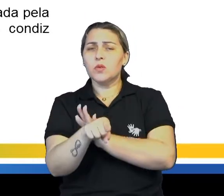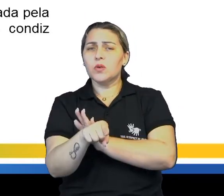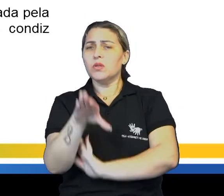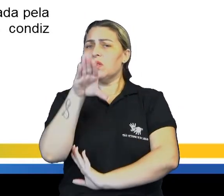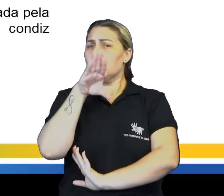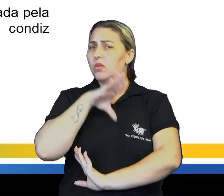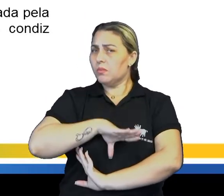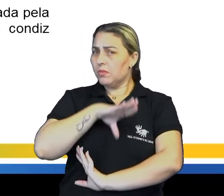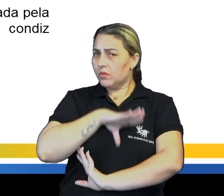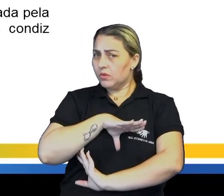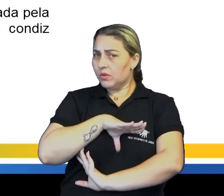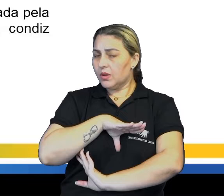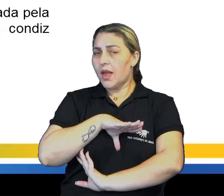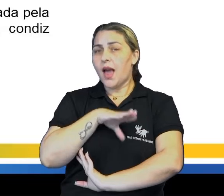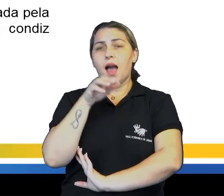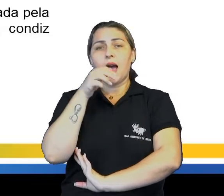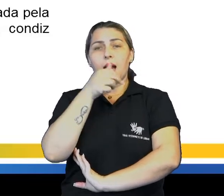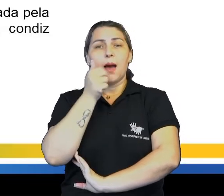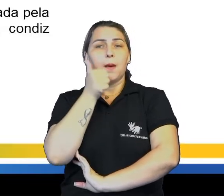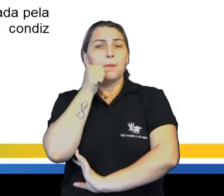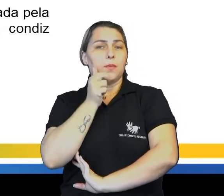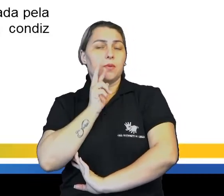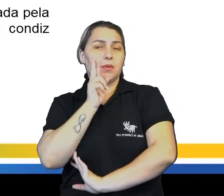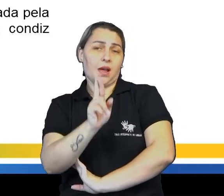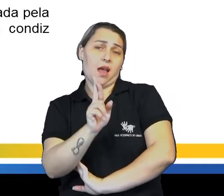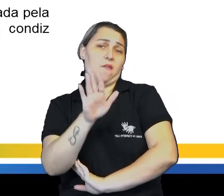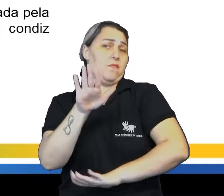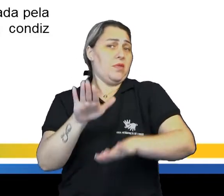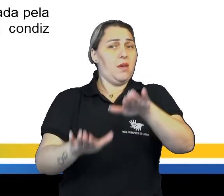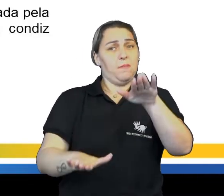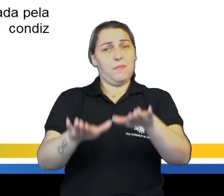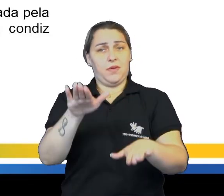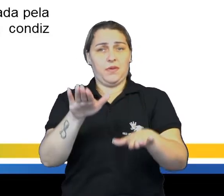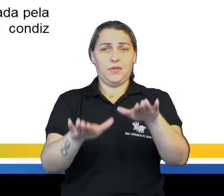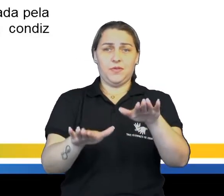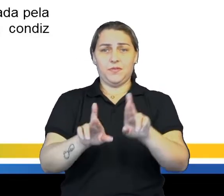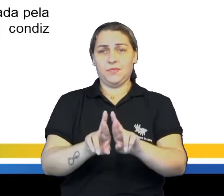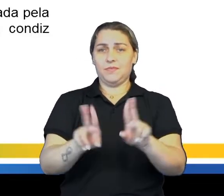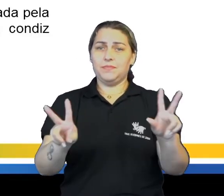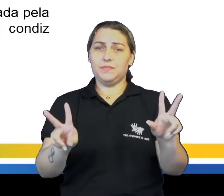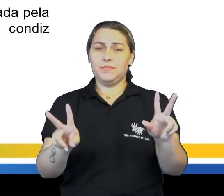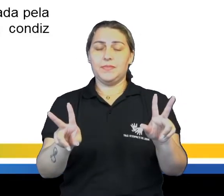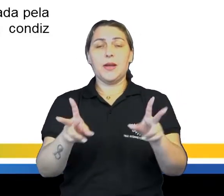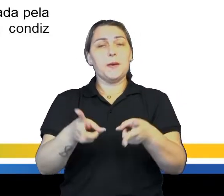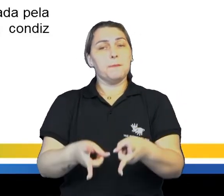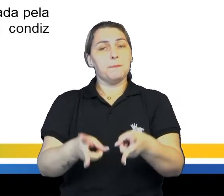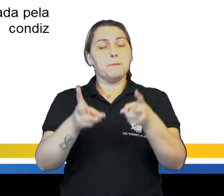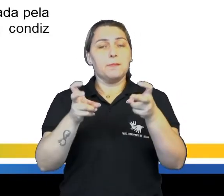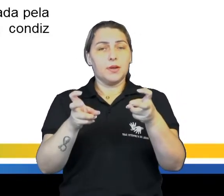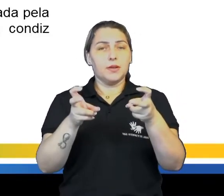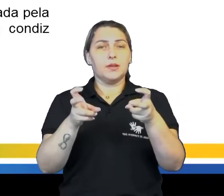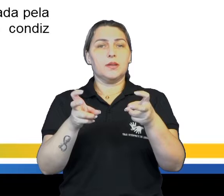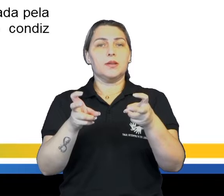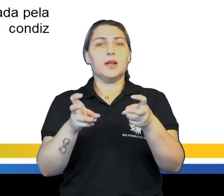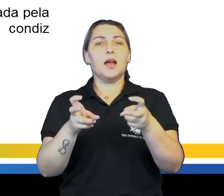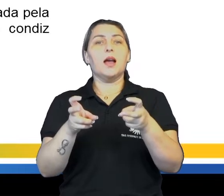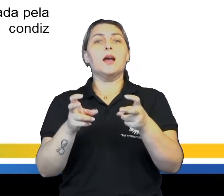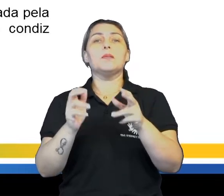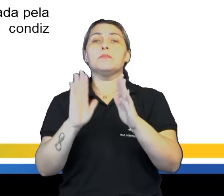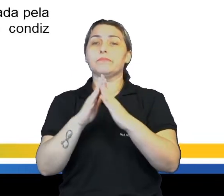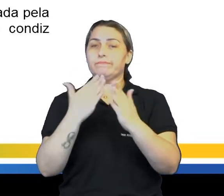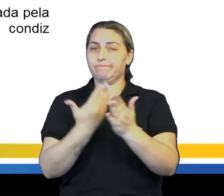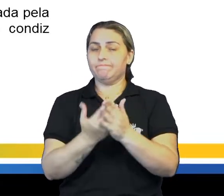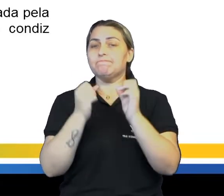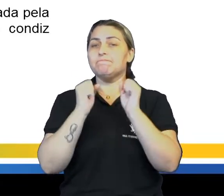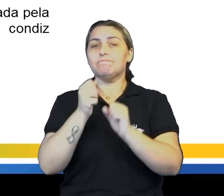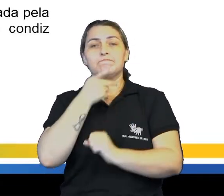o português? Aí a pessoa responde: aí varia. Então a gente percebe essa distinção na escolaridade,